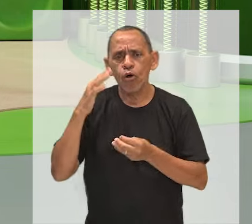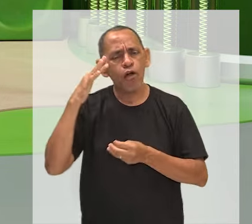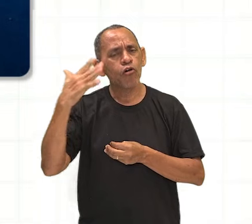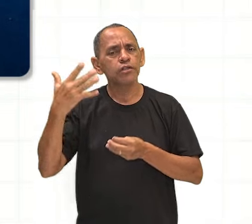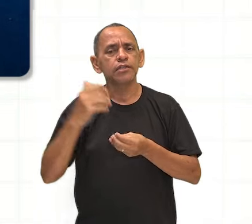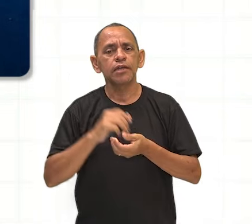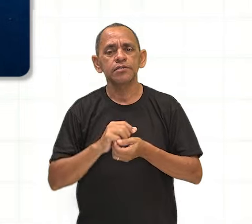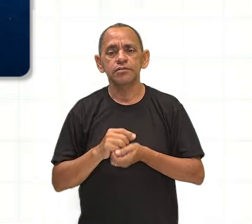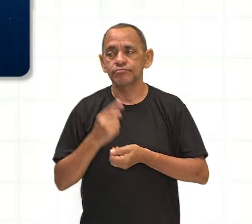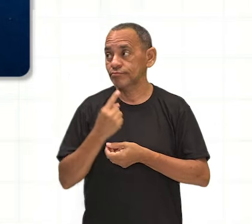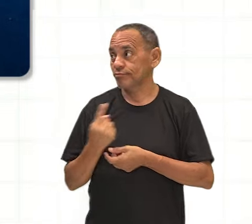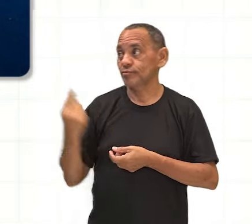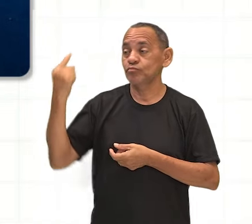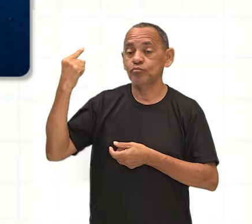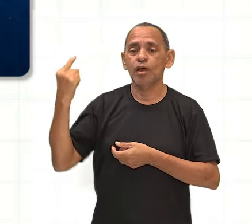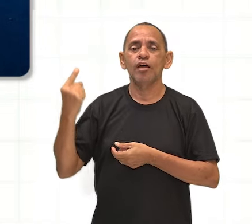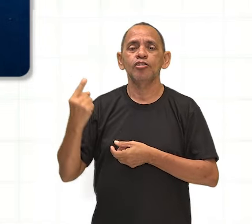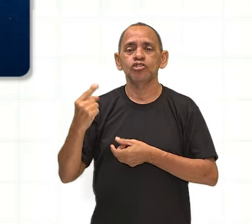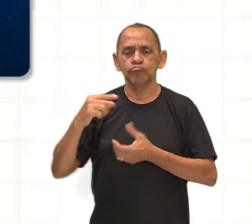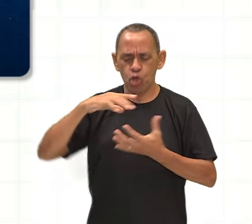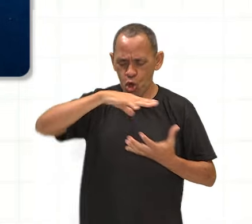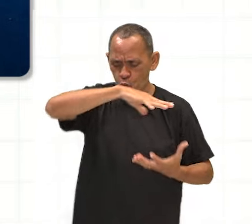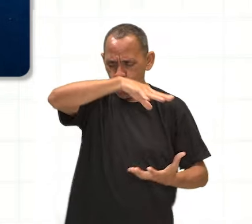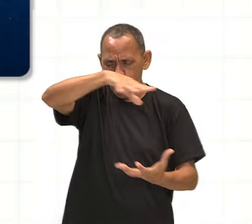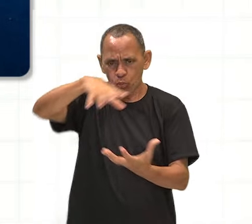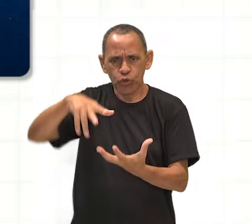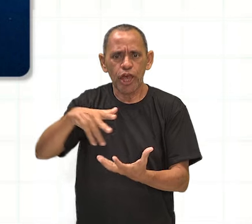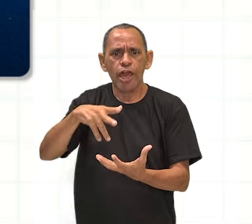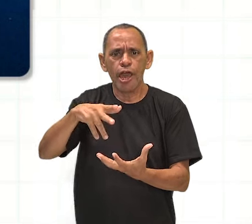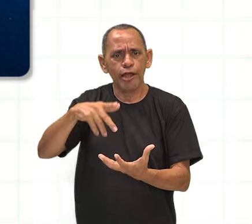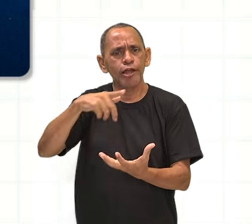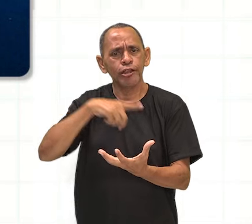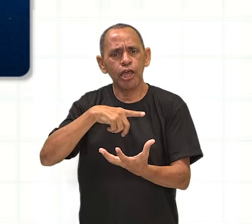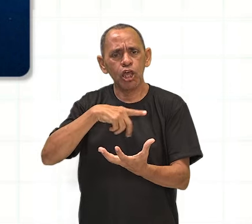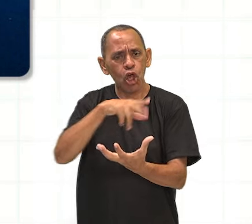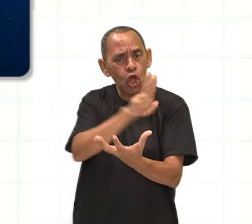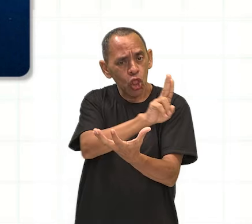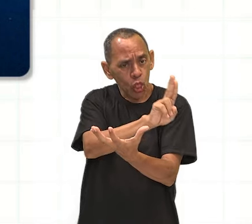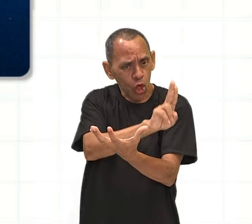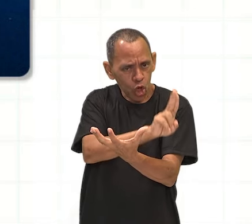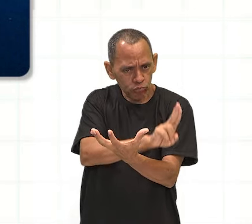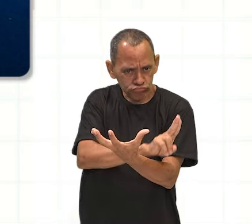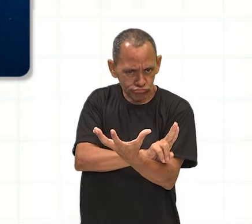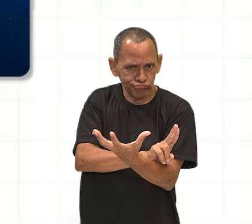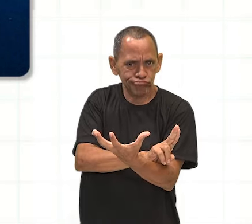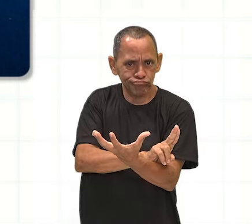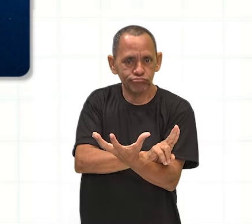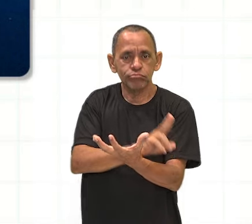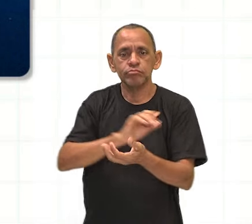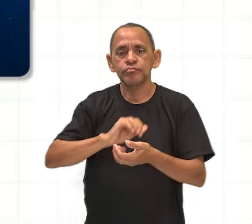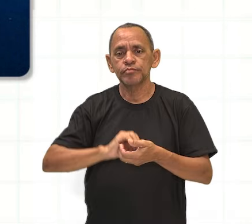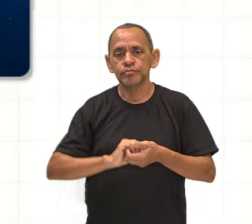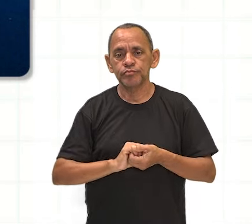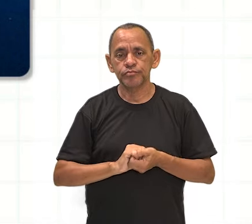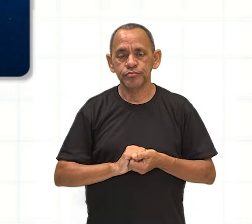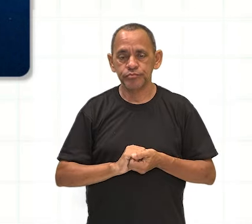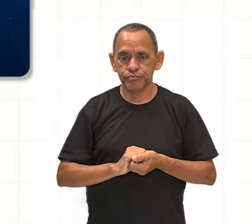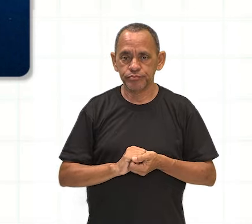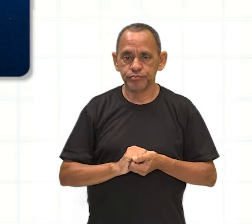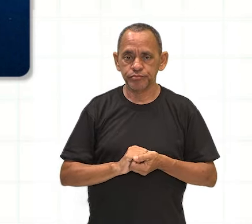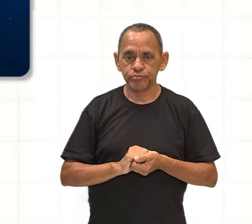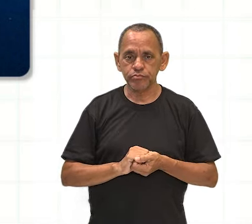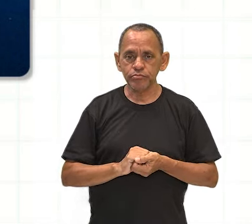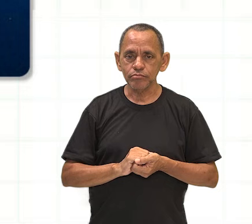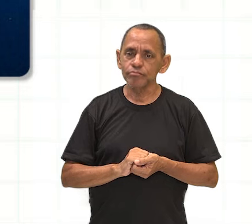Então, observe aí na imagem. Veja aí que nós temos, né, uma representação do nosso globo terrestre e,